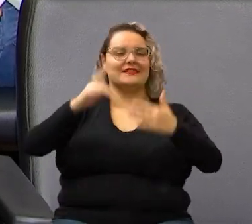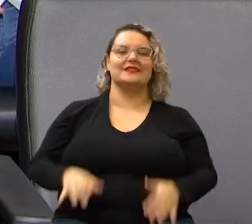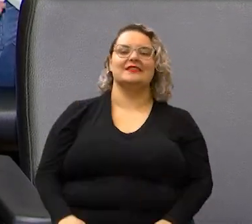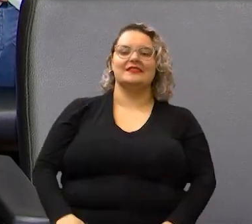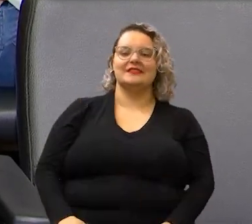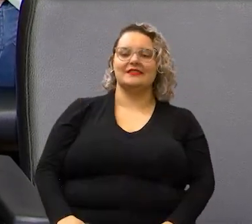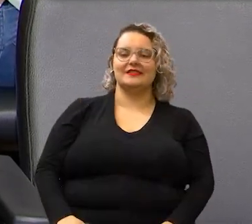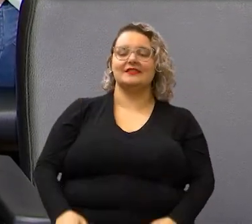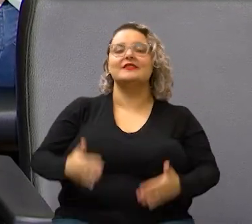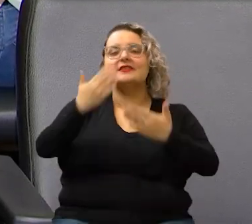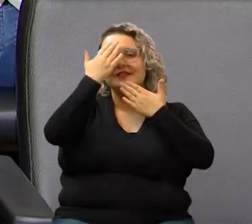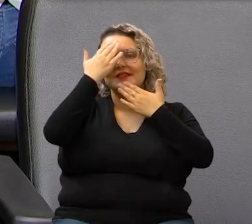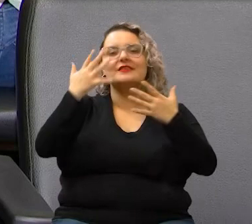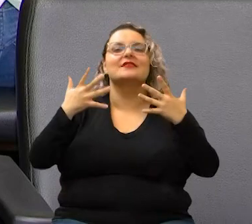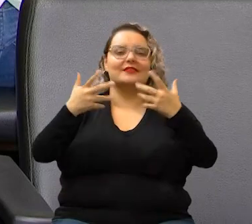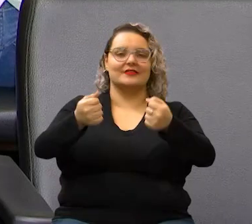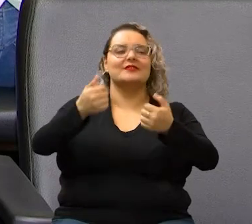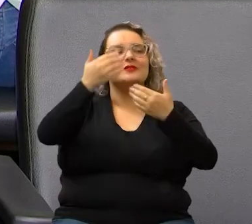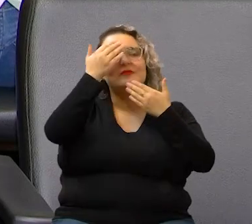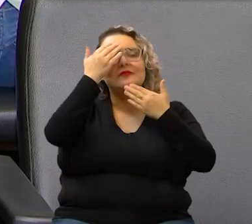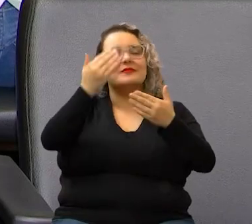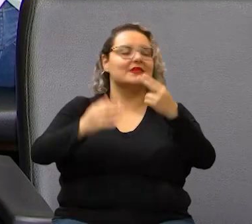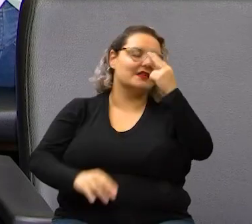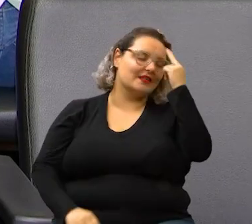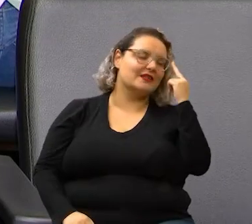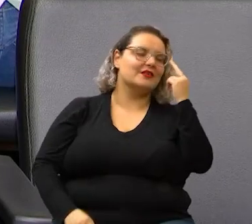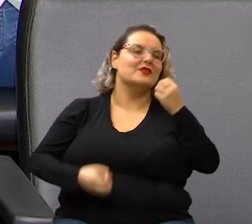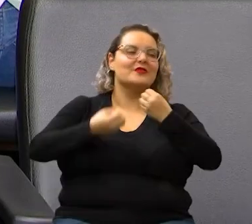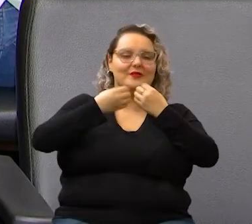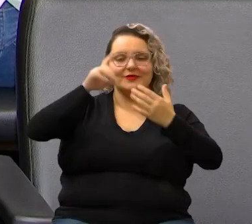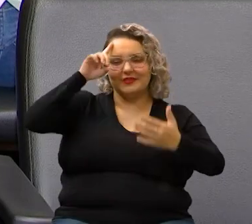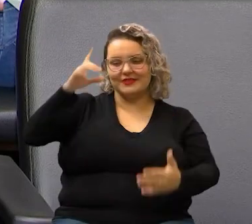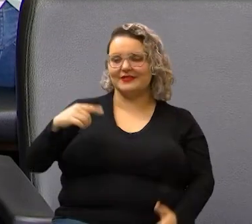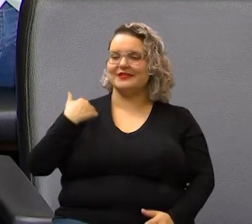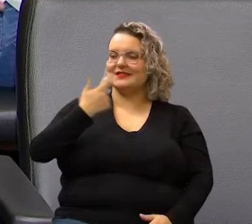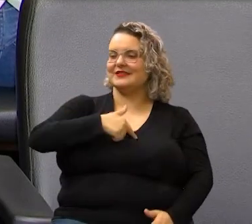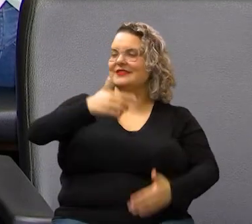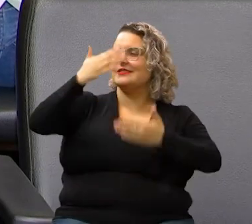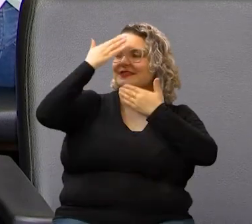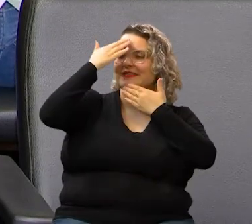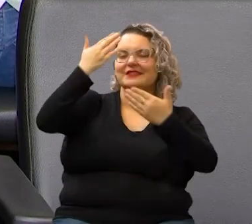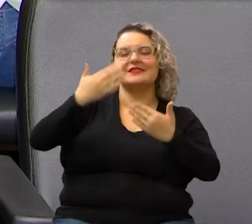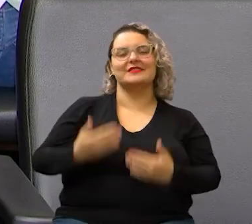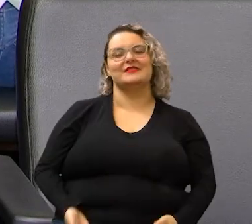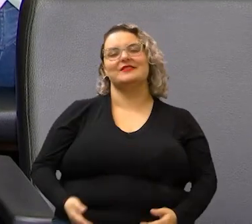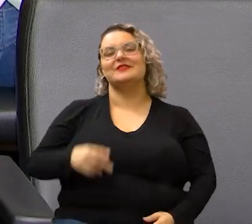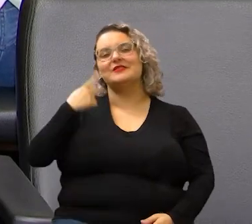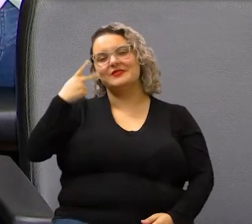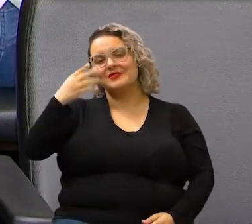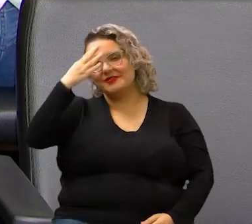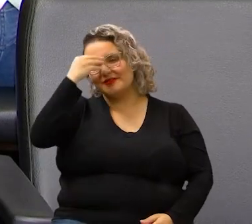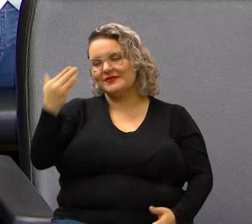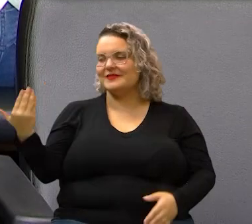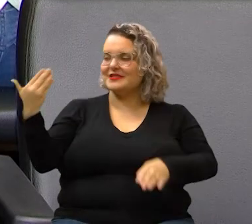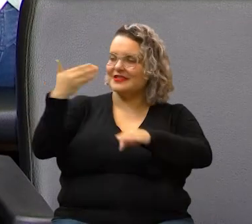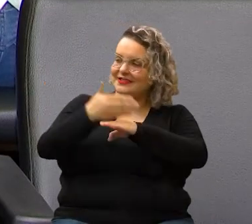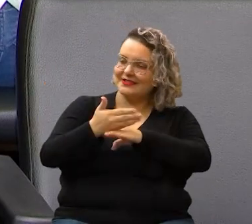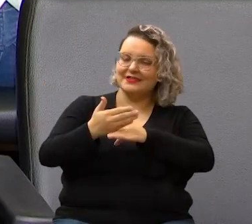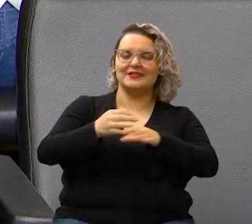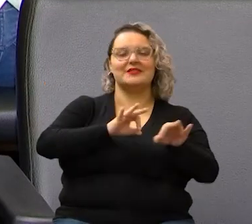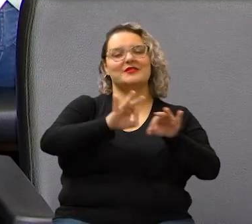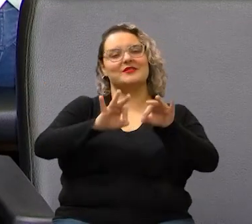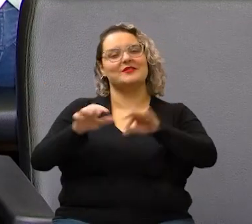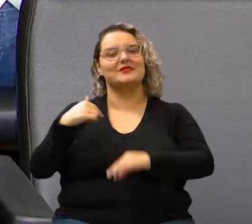ainda, graças a Deus. E agradecer a todos e muito obrigado, Gabriel. Um bom dia. Nós aqui agradecemos a participação do